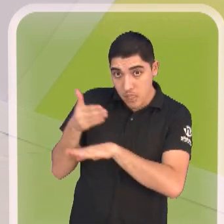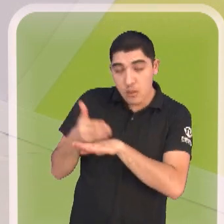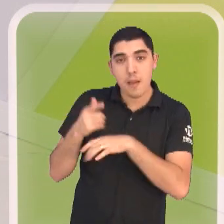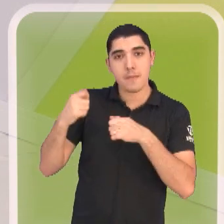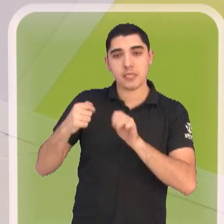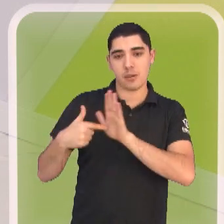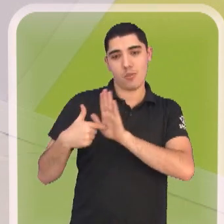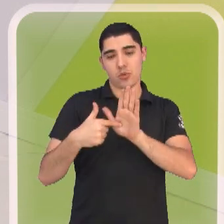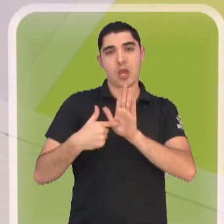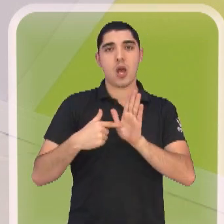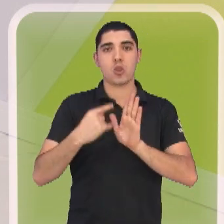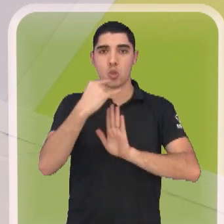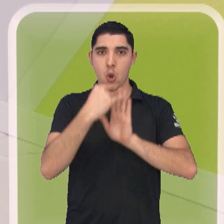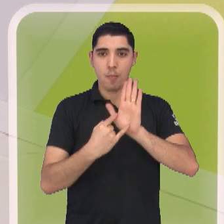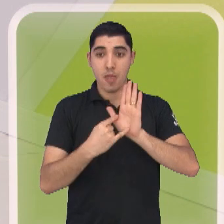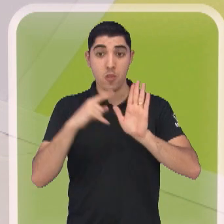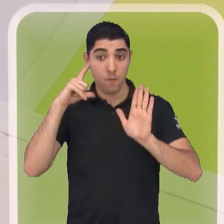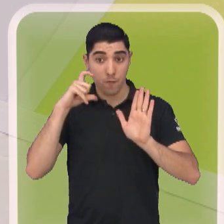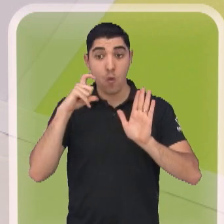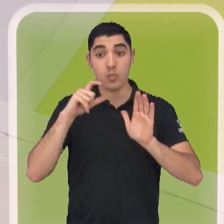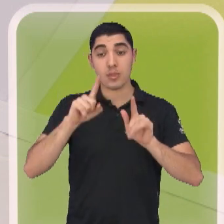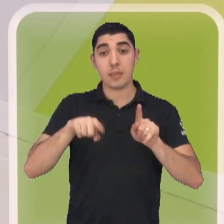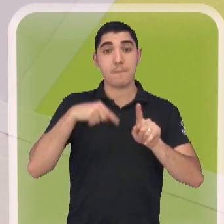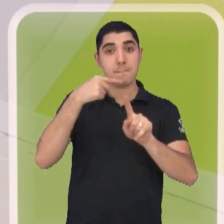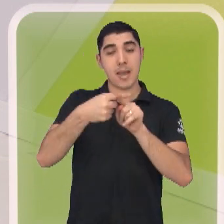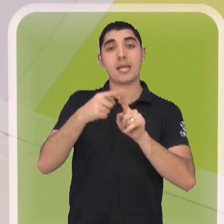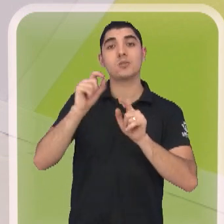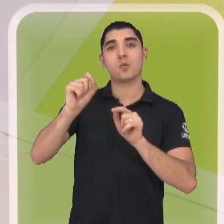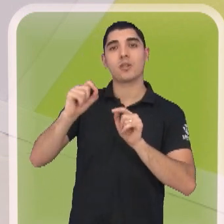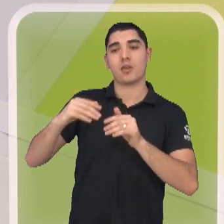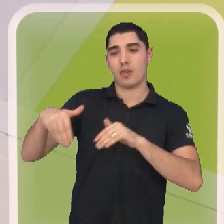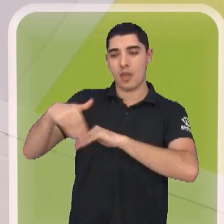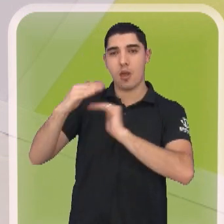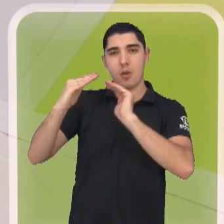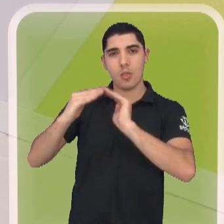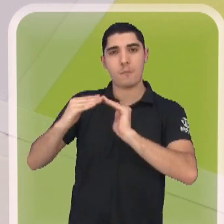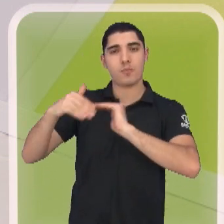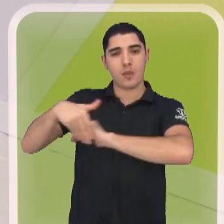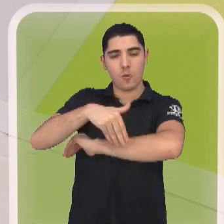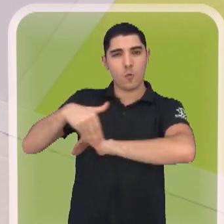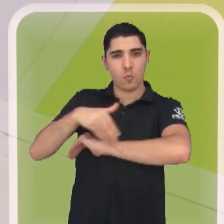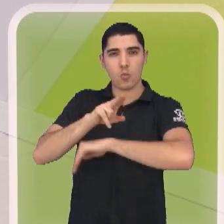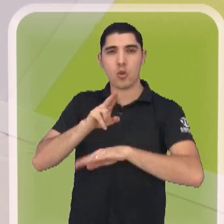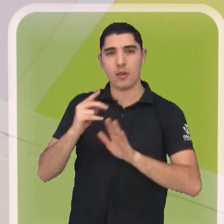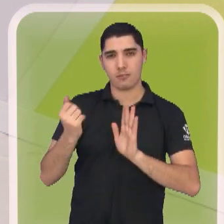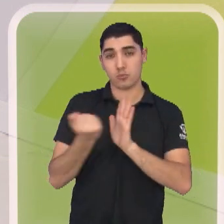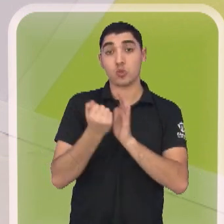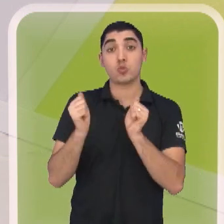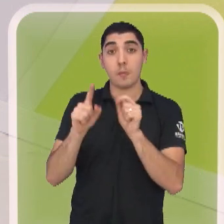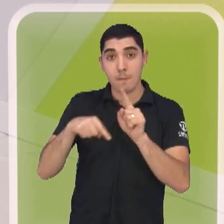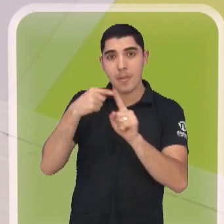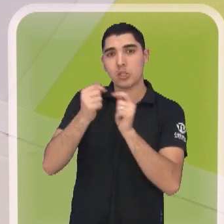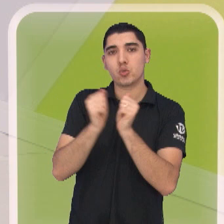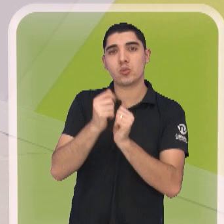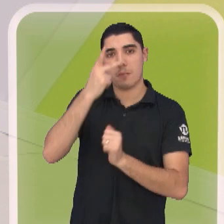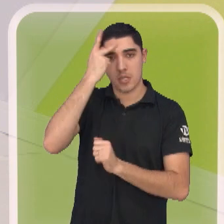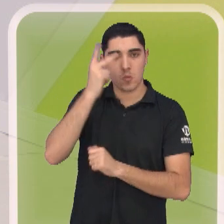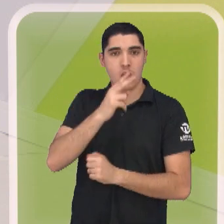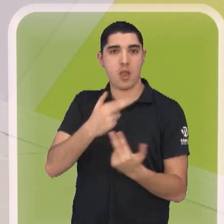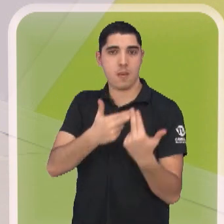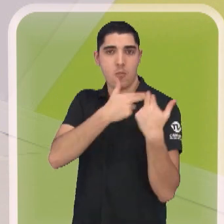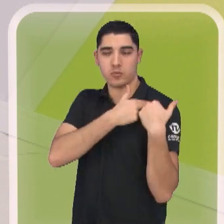apresentar um documento com foto e comprovante residência Além de estar acompanhado por um responsável e também é